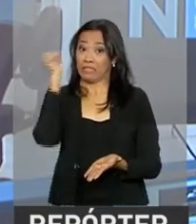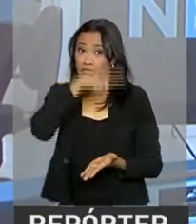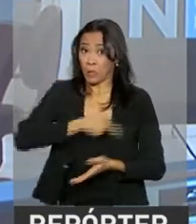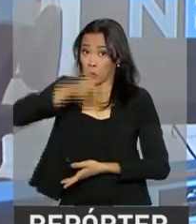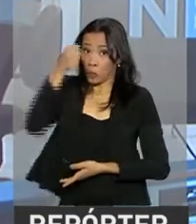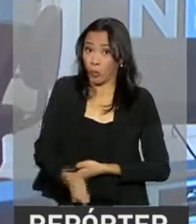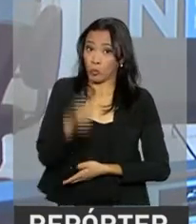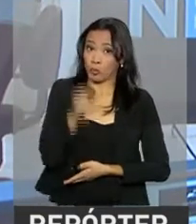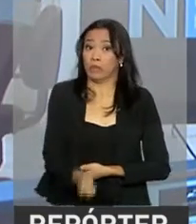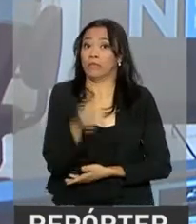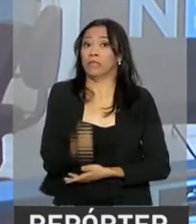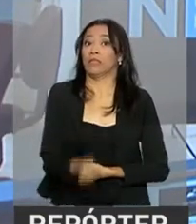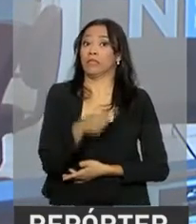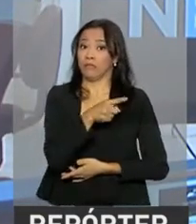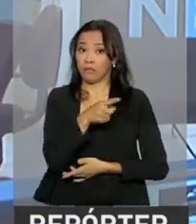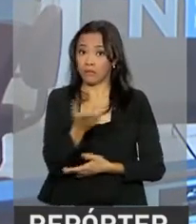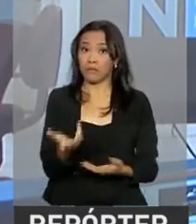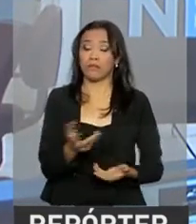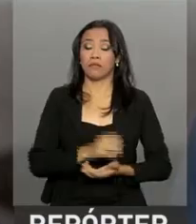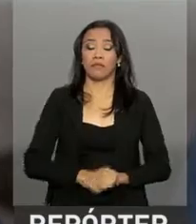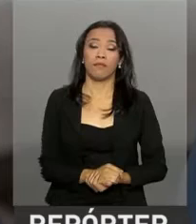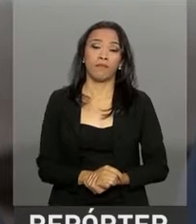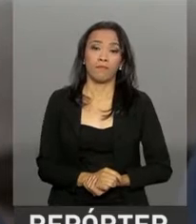se instale o mais rápido possível.